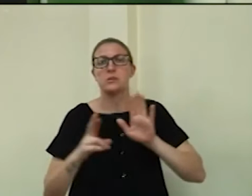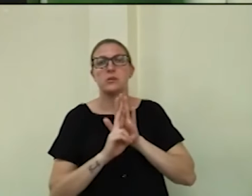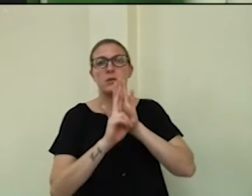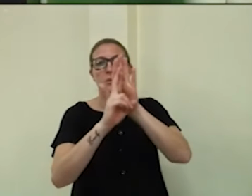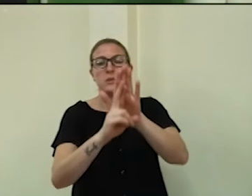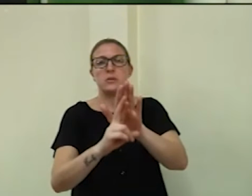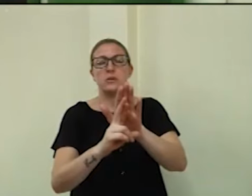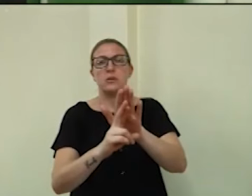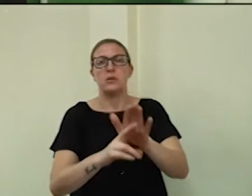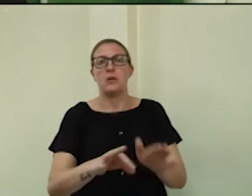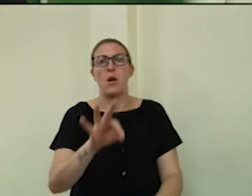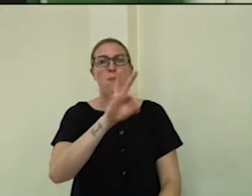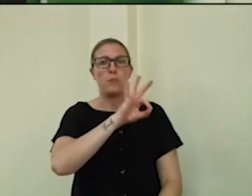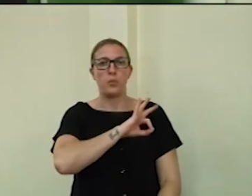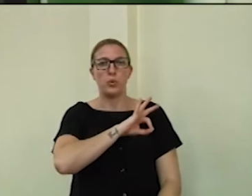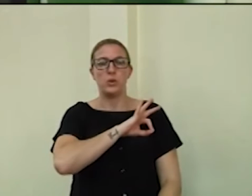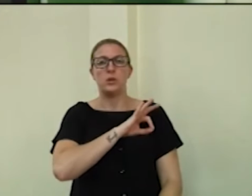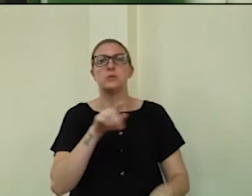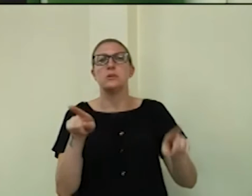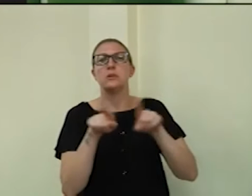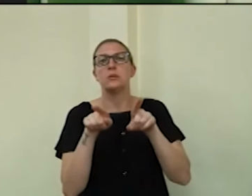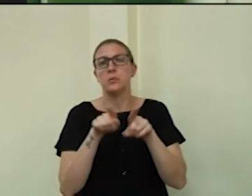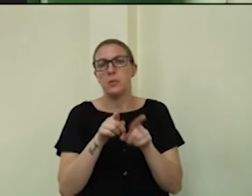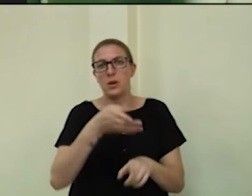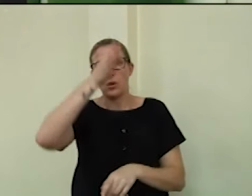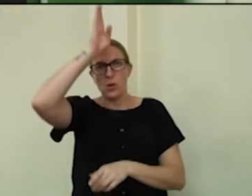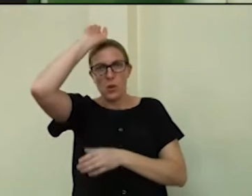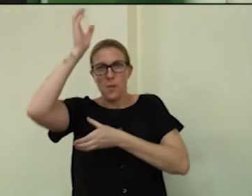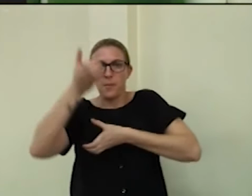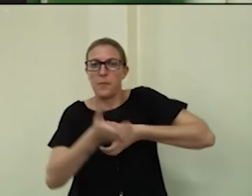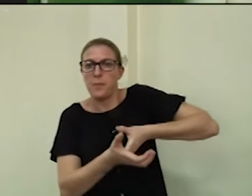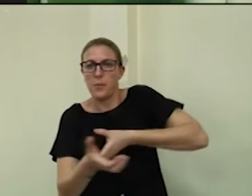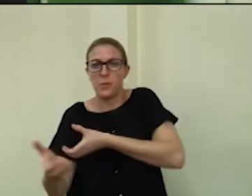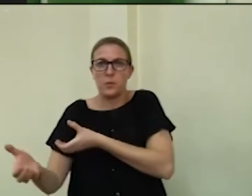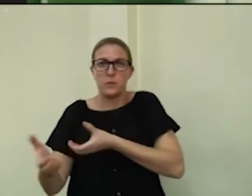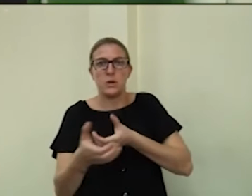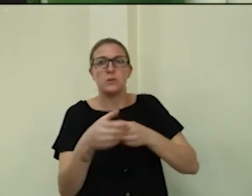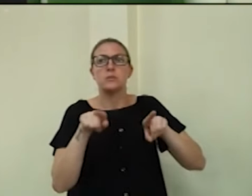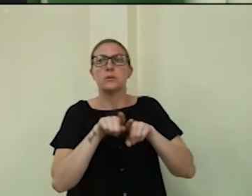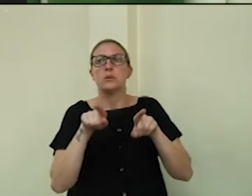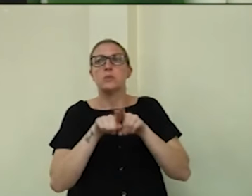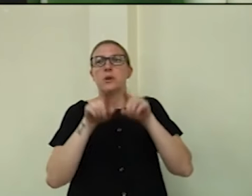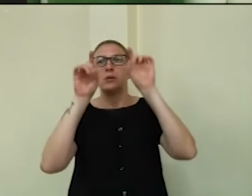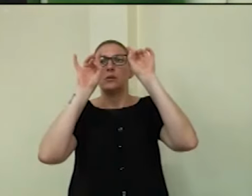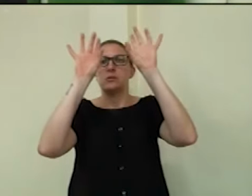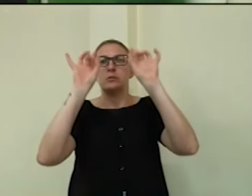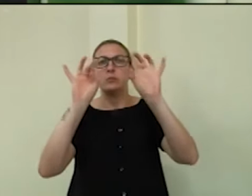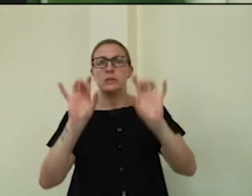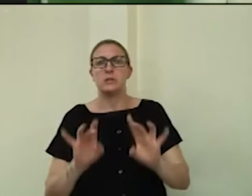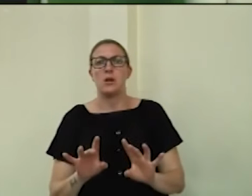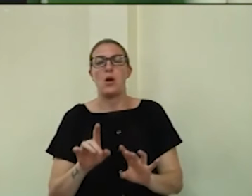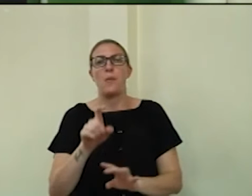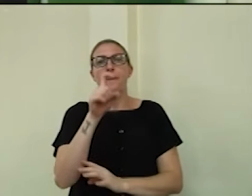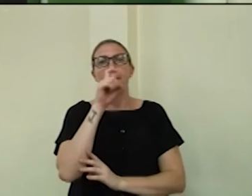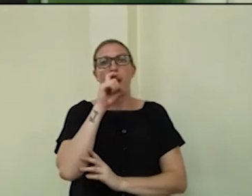representantes da Brigada e do Corpo de Bombeiros. E, de uma maneira muito especial, aos